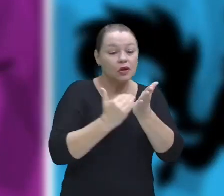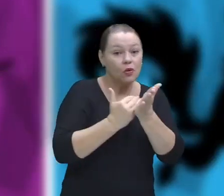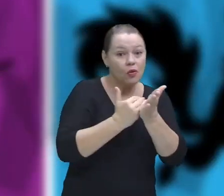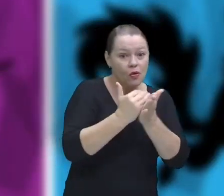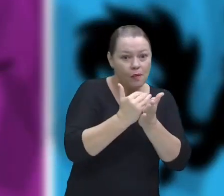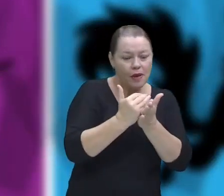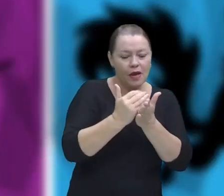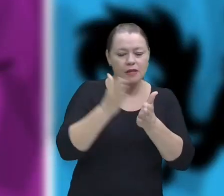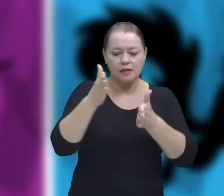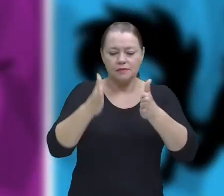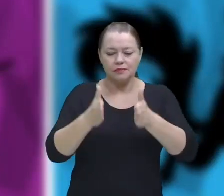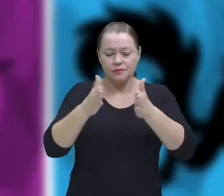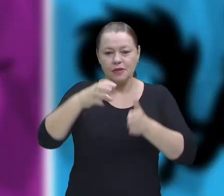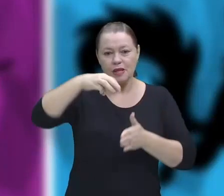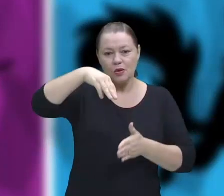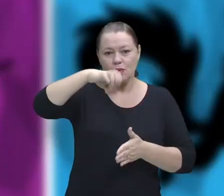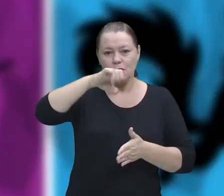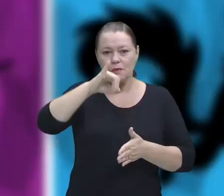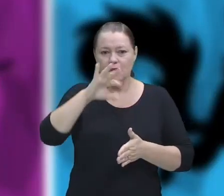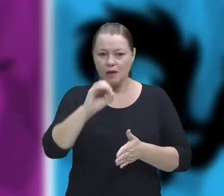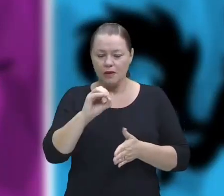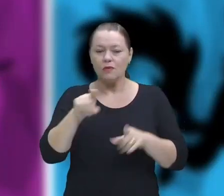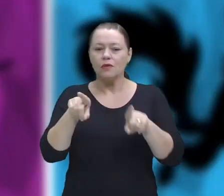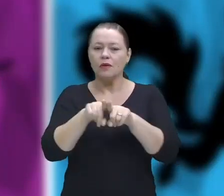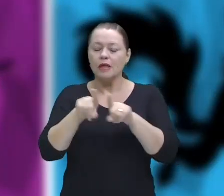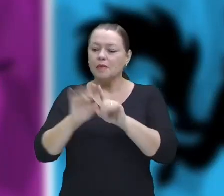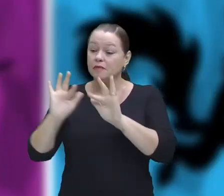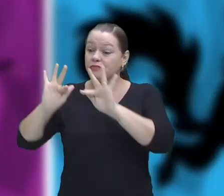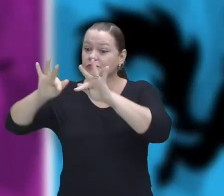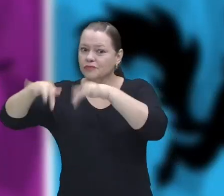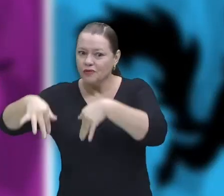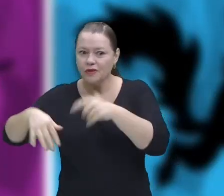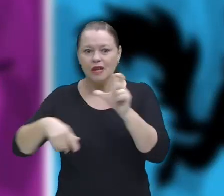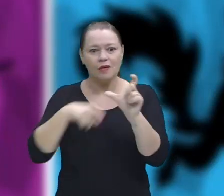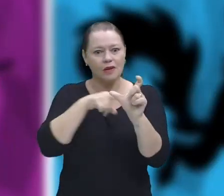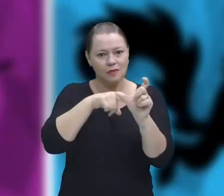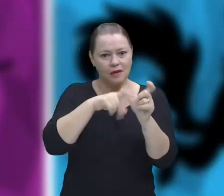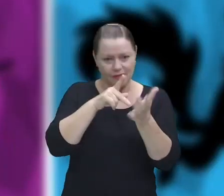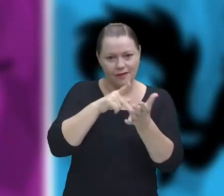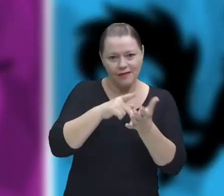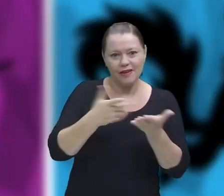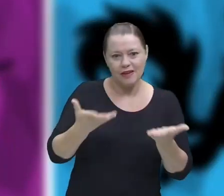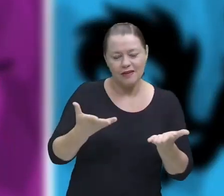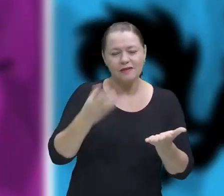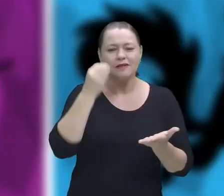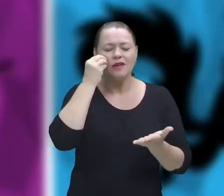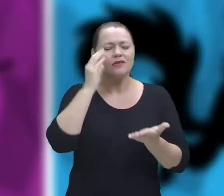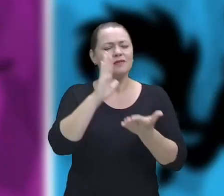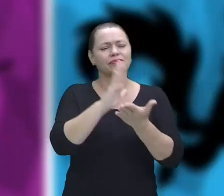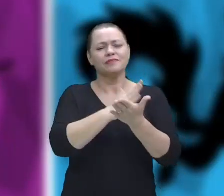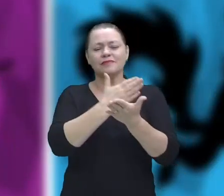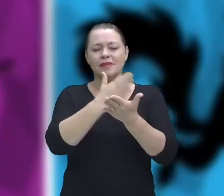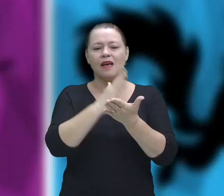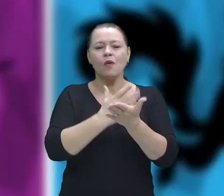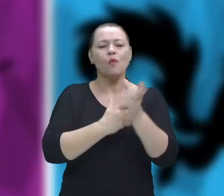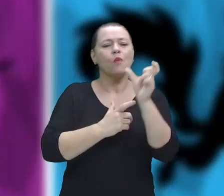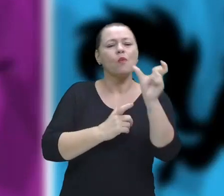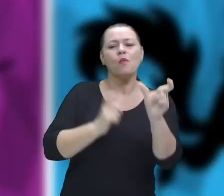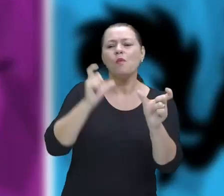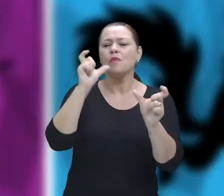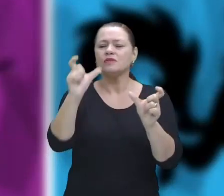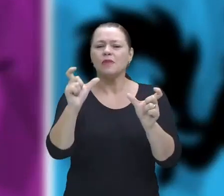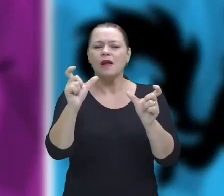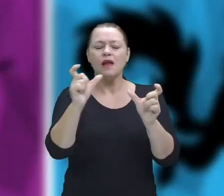nas mediais e nos finais das palavras, não é verdade? Com várias palavrinhas dos textos que nós